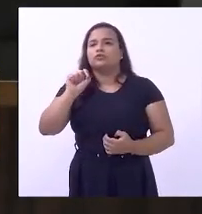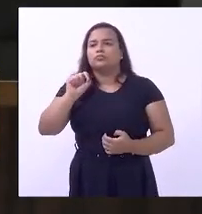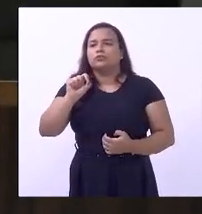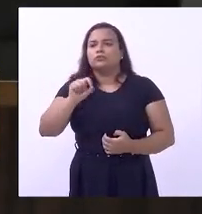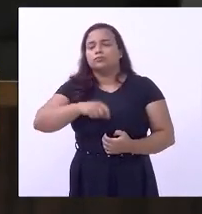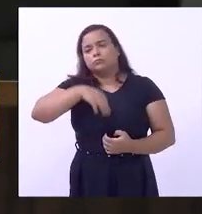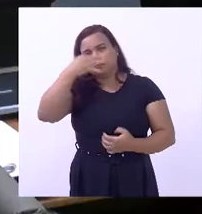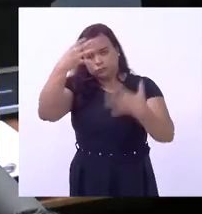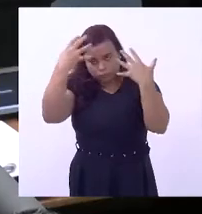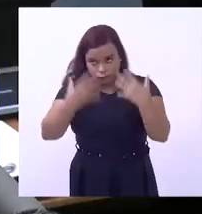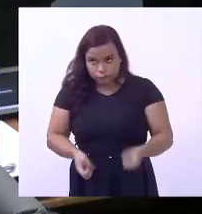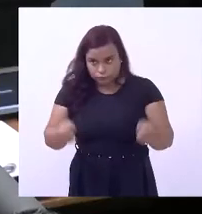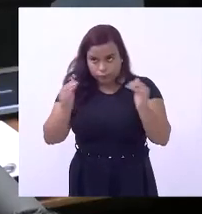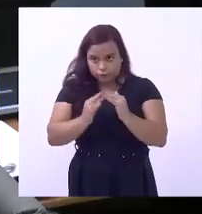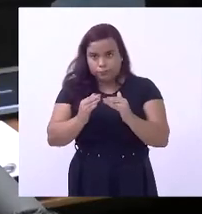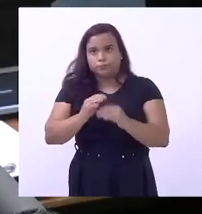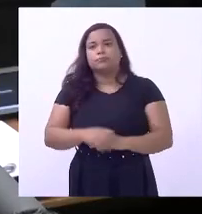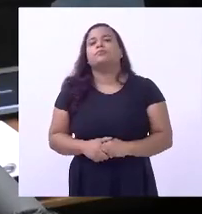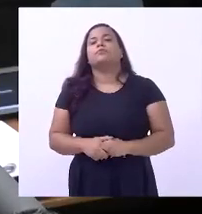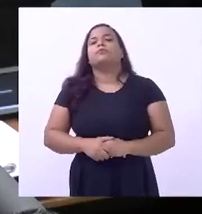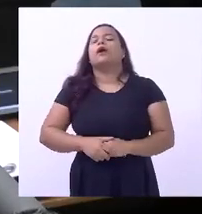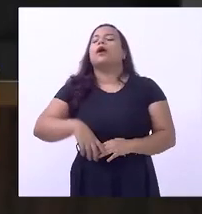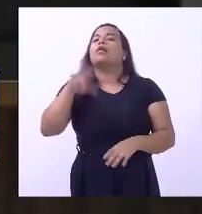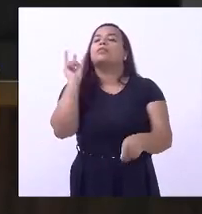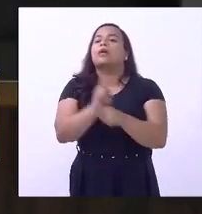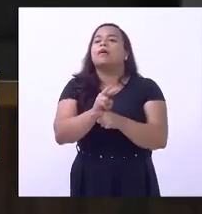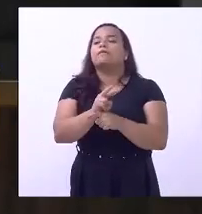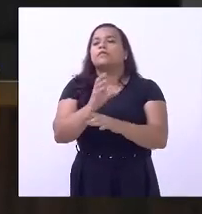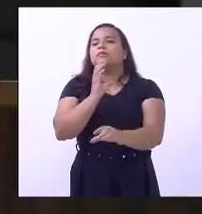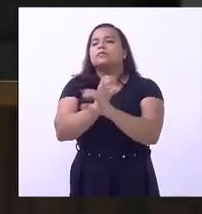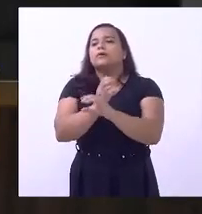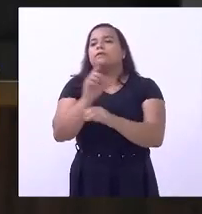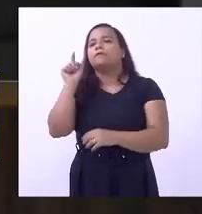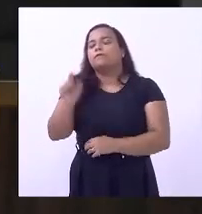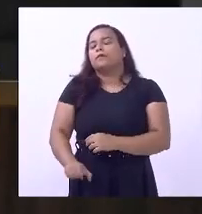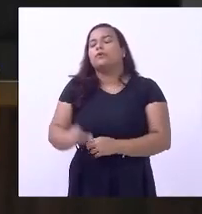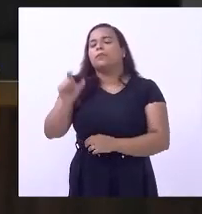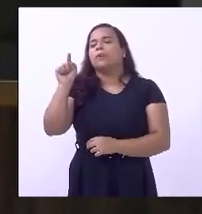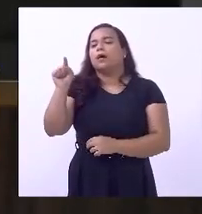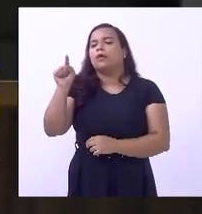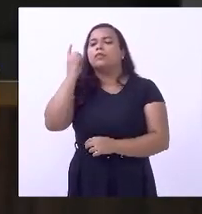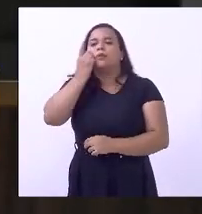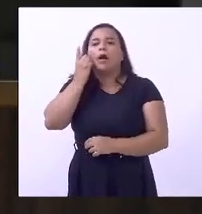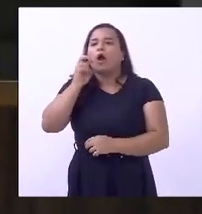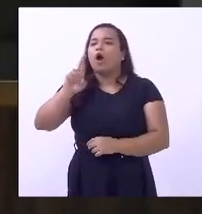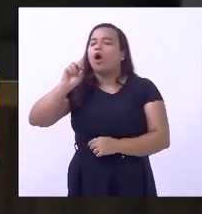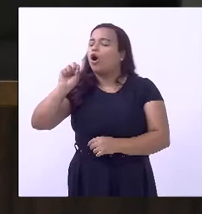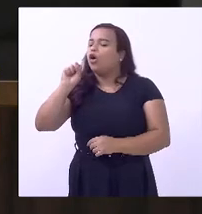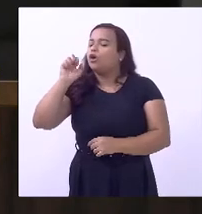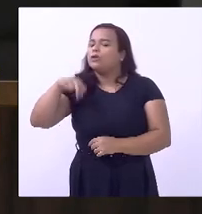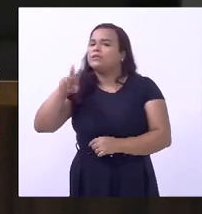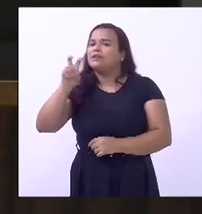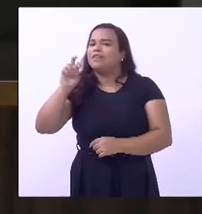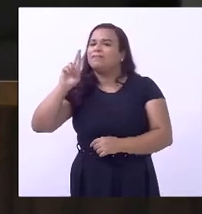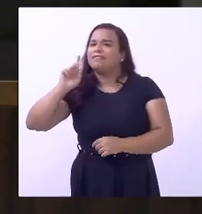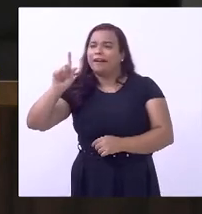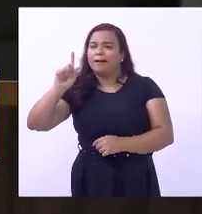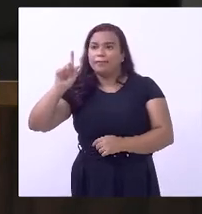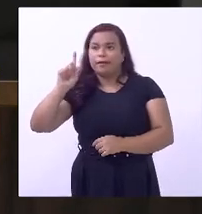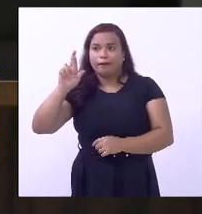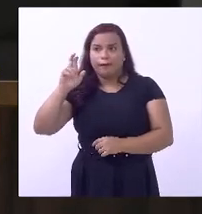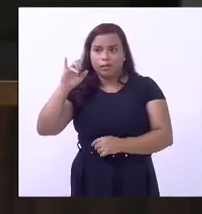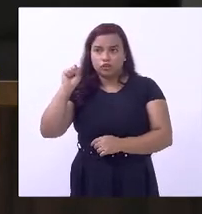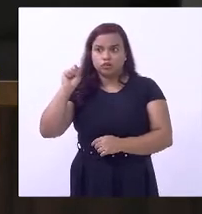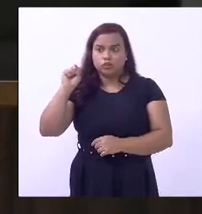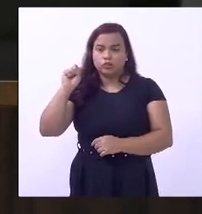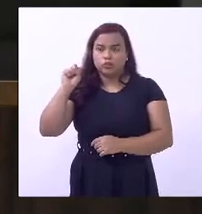Parecer favorável, senhor presidente. Pela Comissão de Defesa Civil, deputado Rosenberg Reis. Deputado Rosenberg Reis.